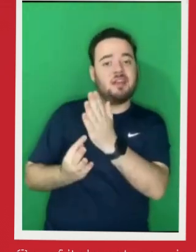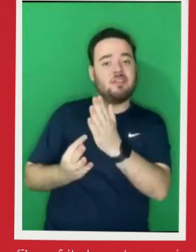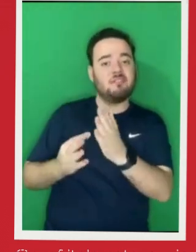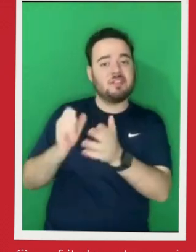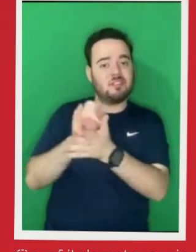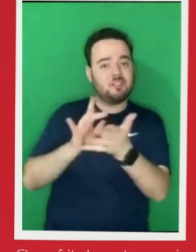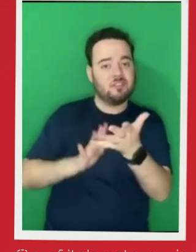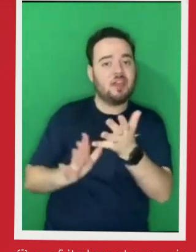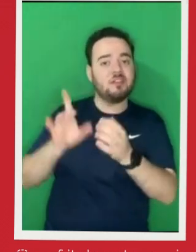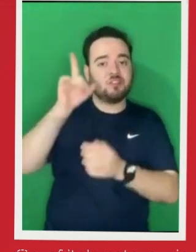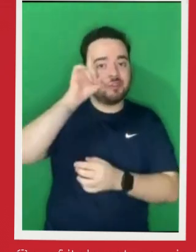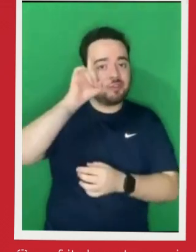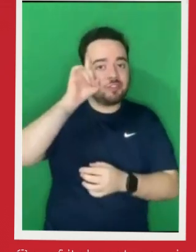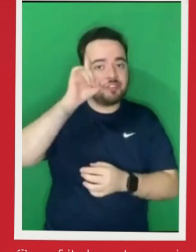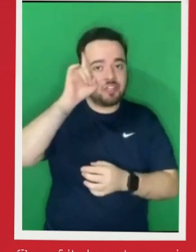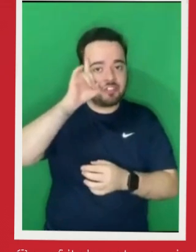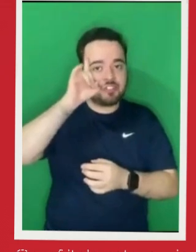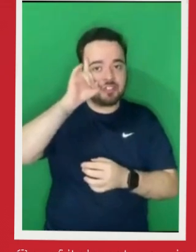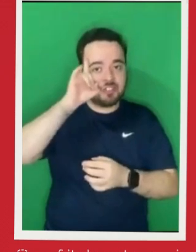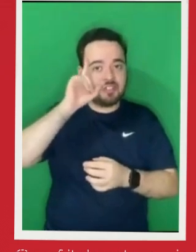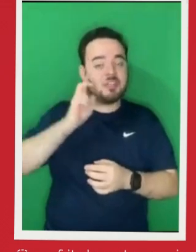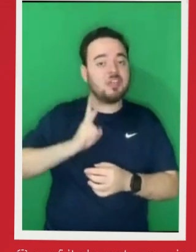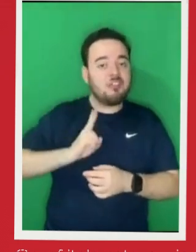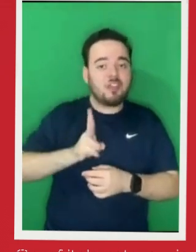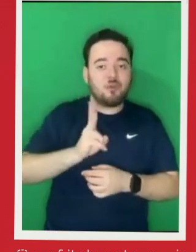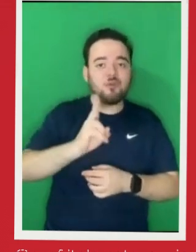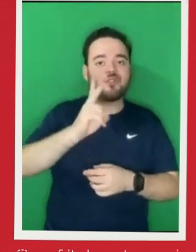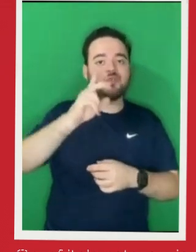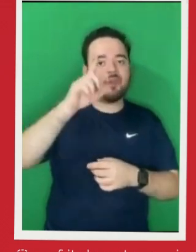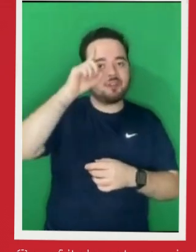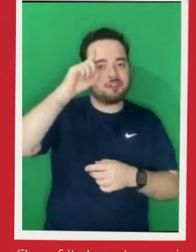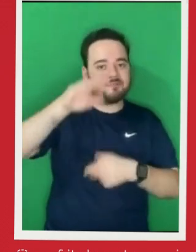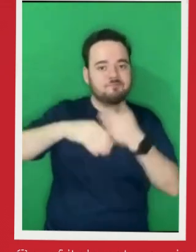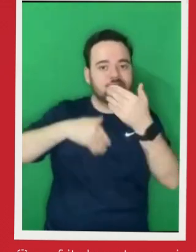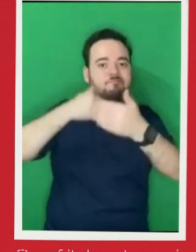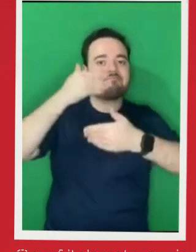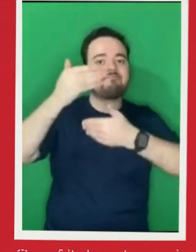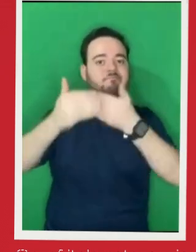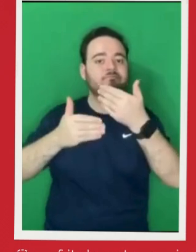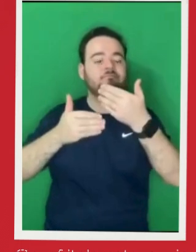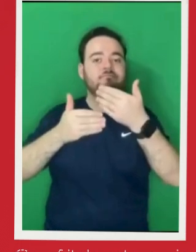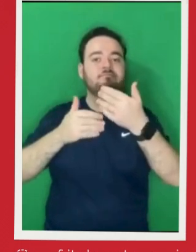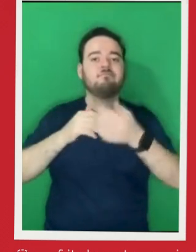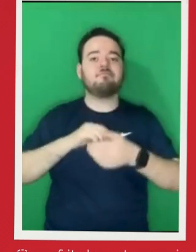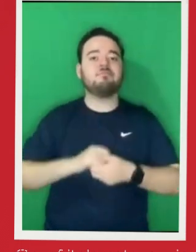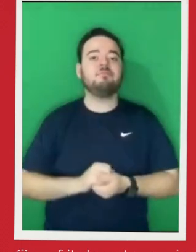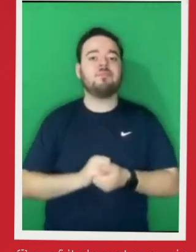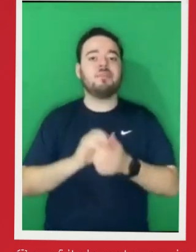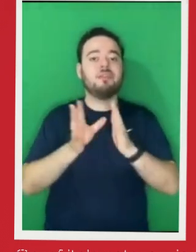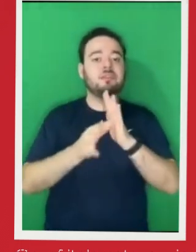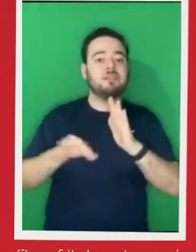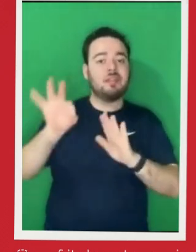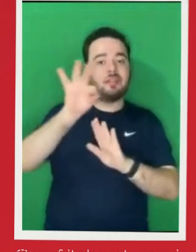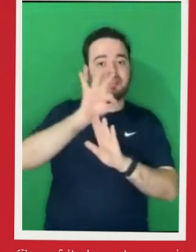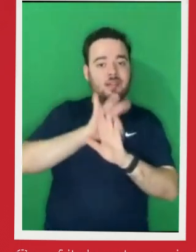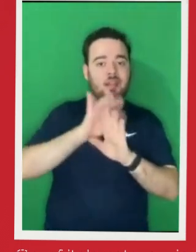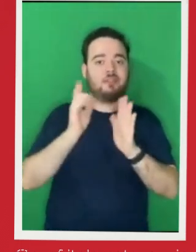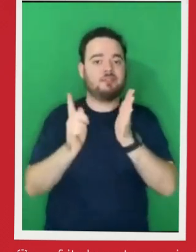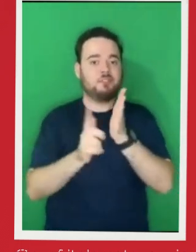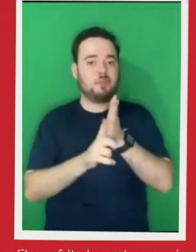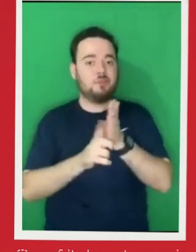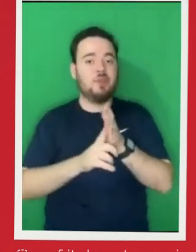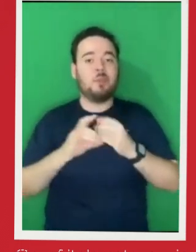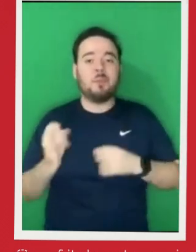tarefas que você está fazendo naquele dia e aquelas que você espera continuar no outro dia. Esse calendário de papel,